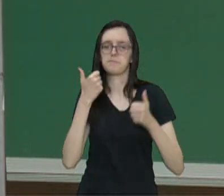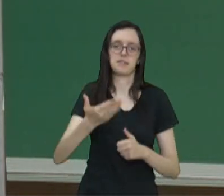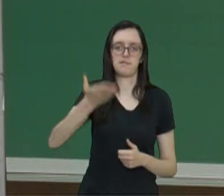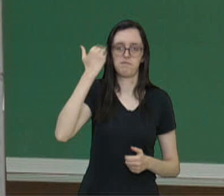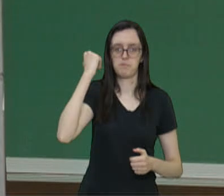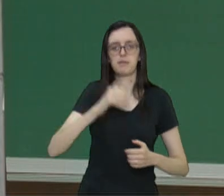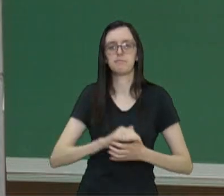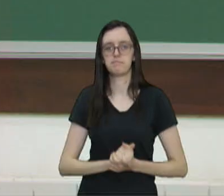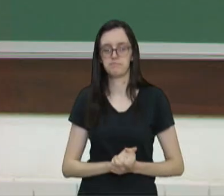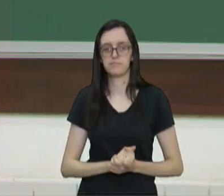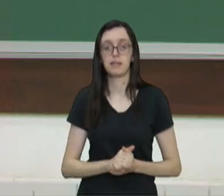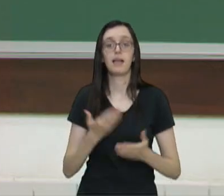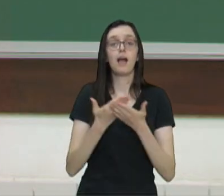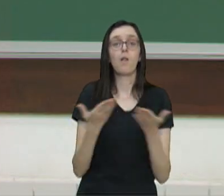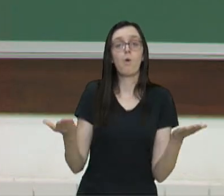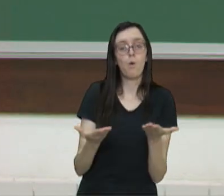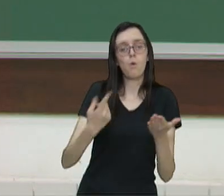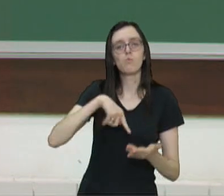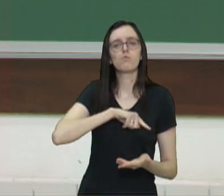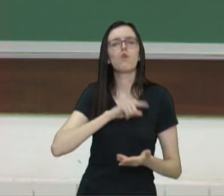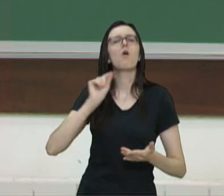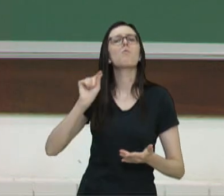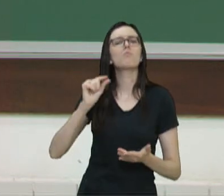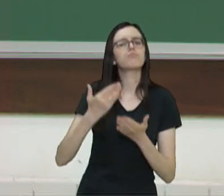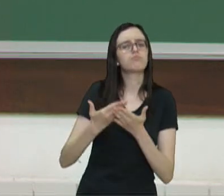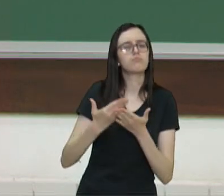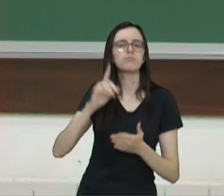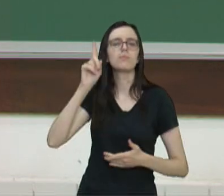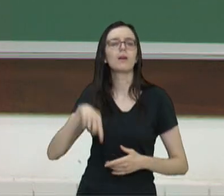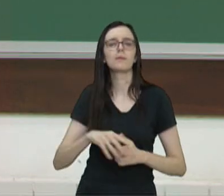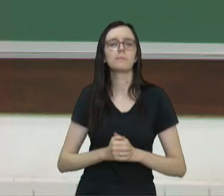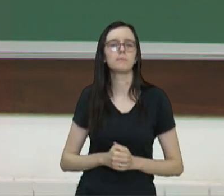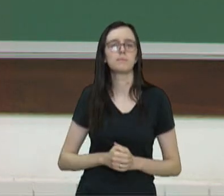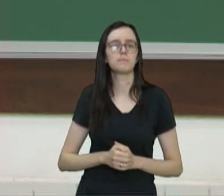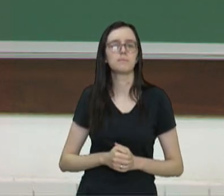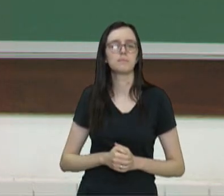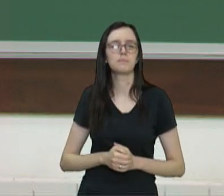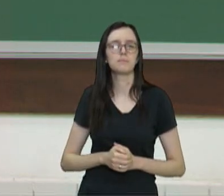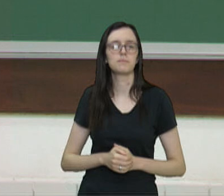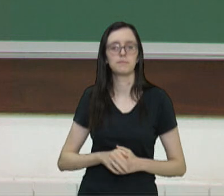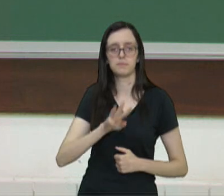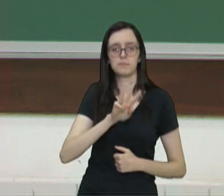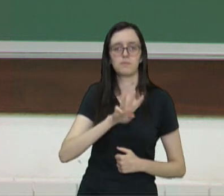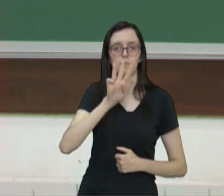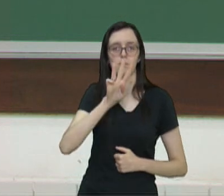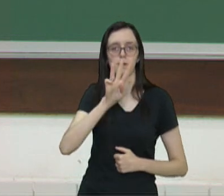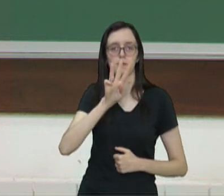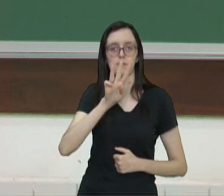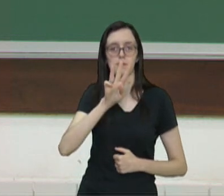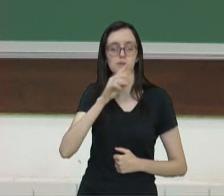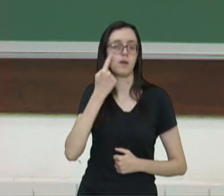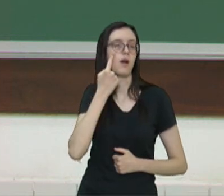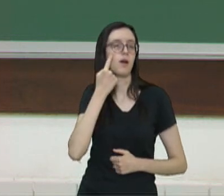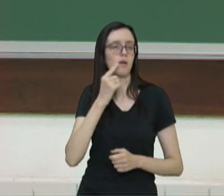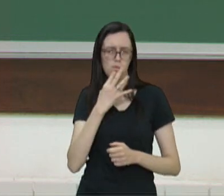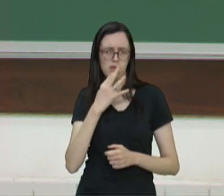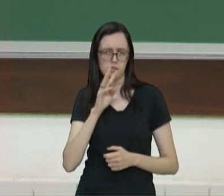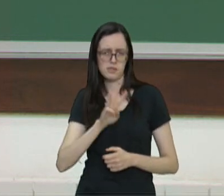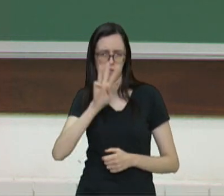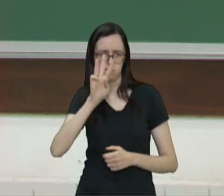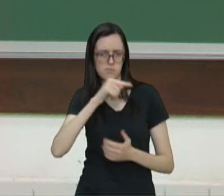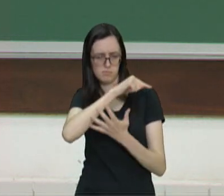go! Na aula de hoje, nós vamos trabalhar com as nossas WA words. Vocês